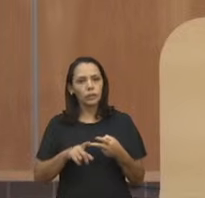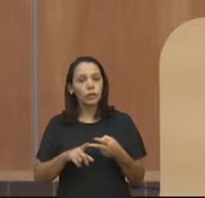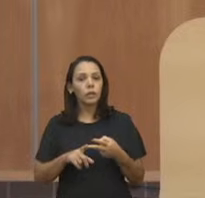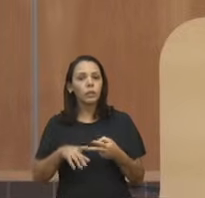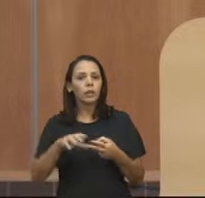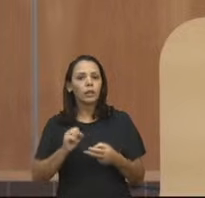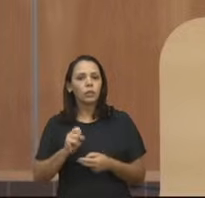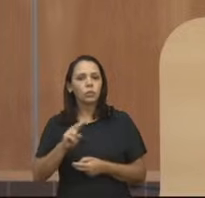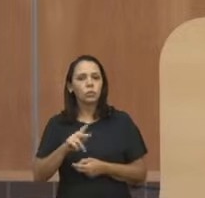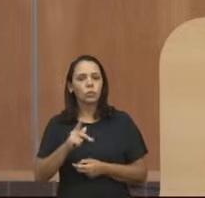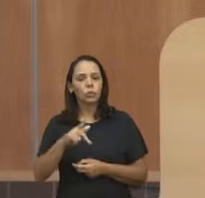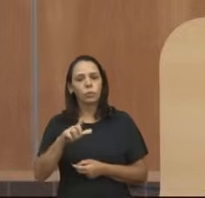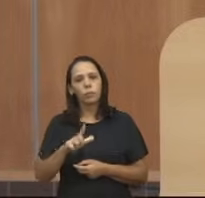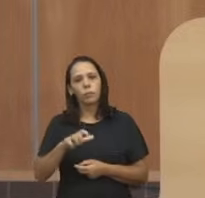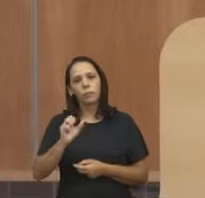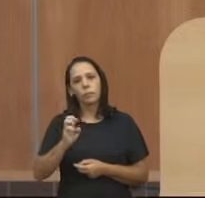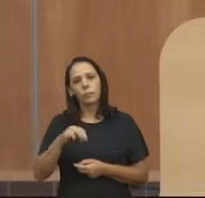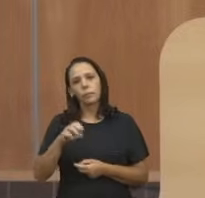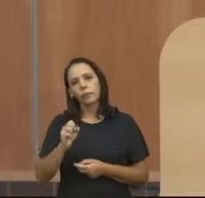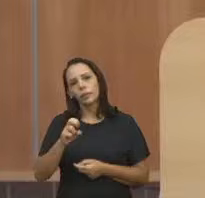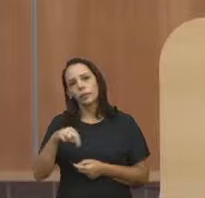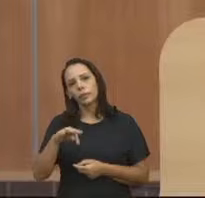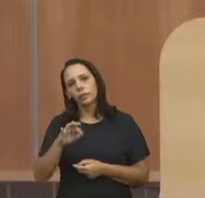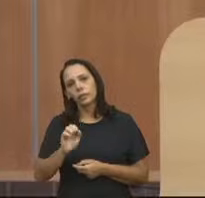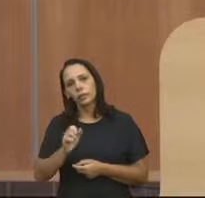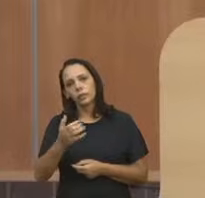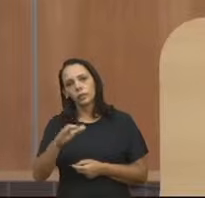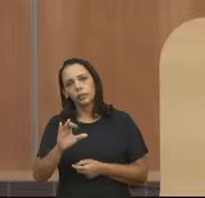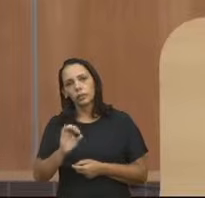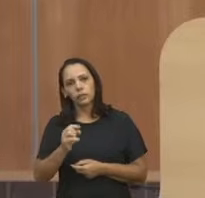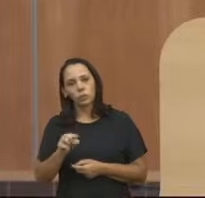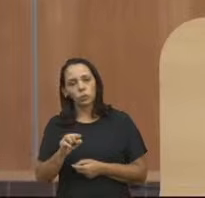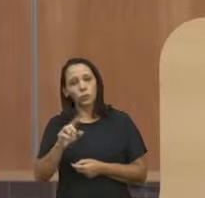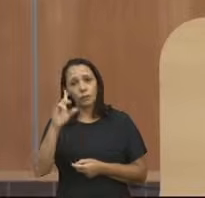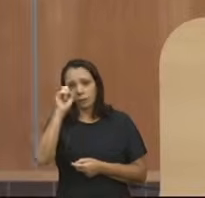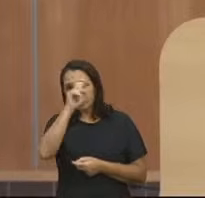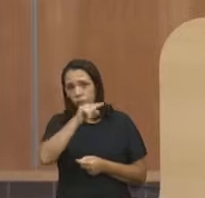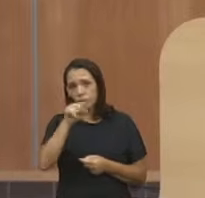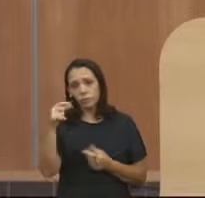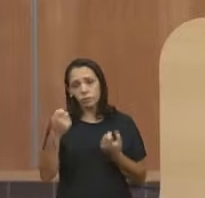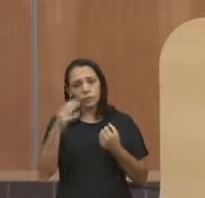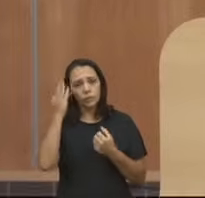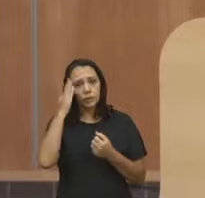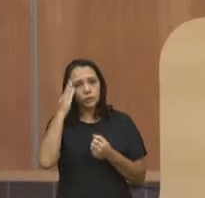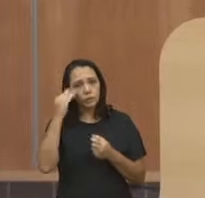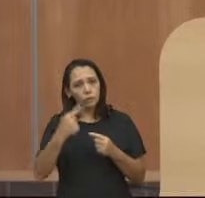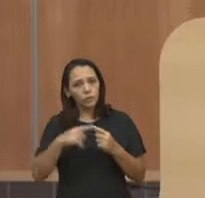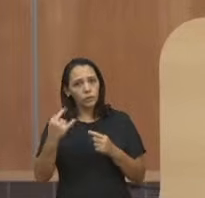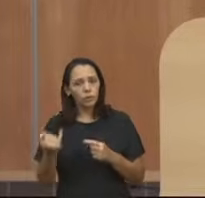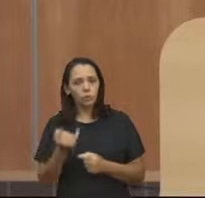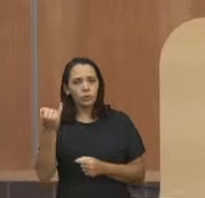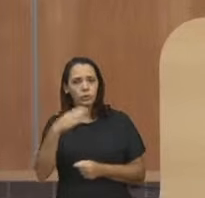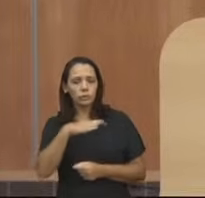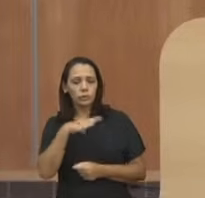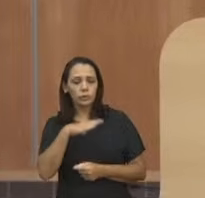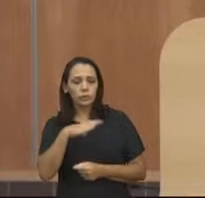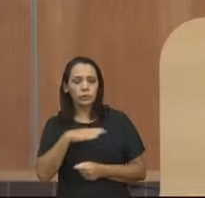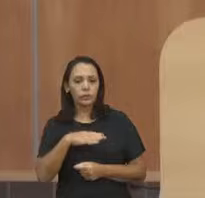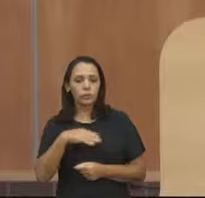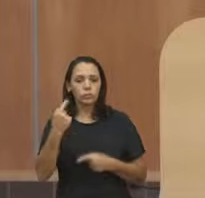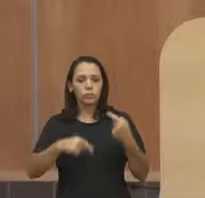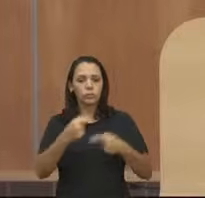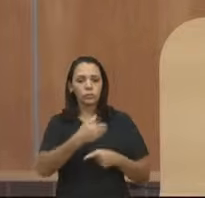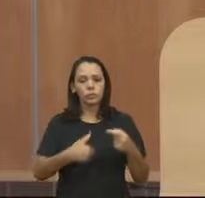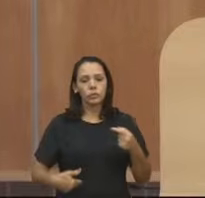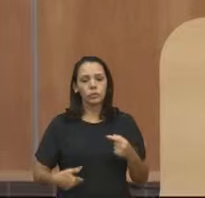Tudo isso parece muito técnico, né? Mas é importante que vocês se dediquem a entender esses pontos, porque esses pontos são fundamentais para o nosso município. Política pública